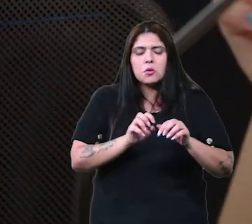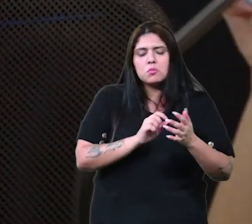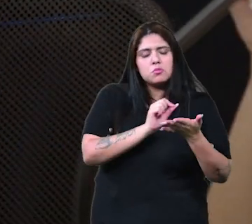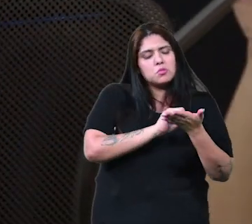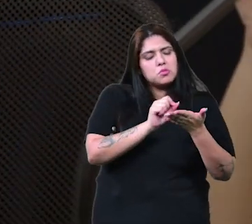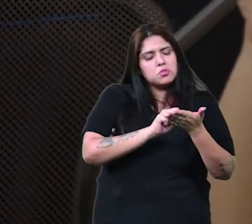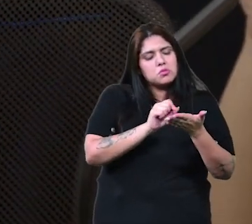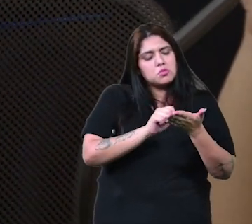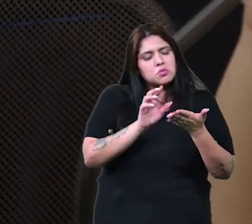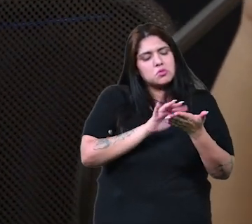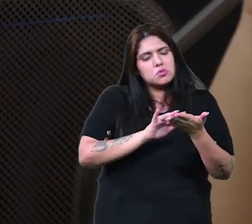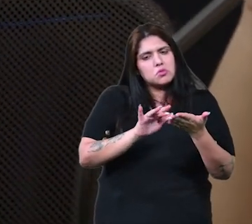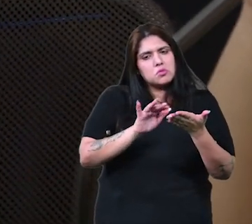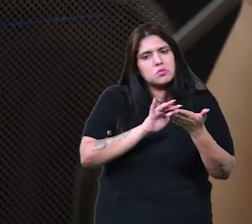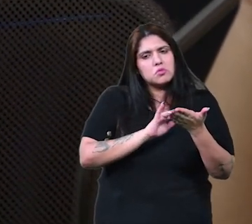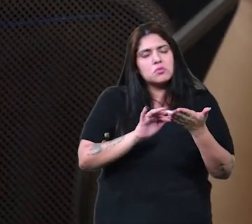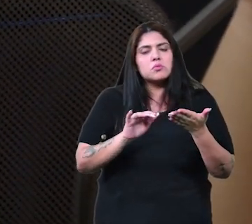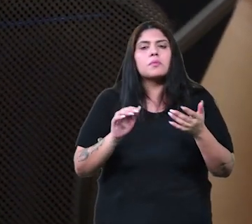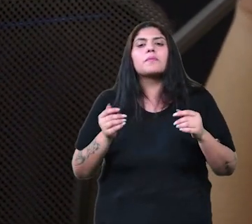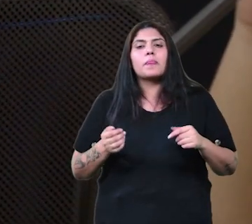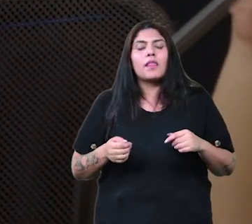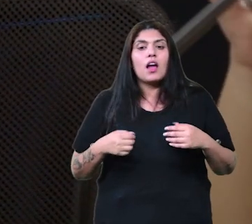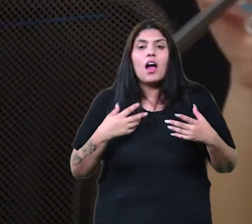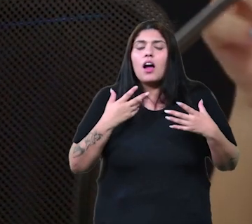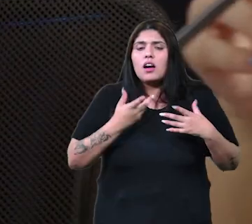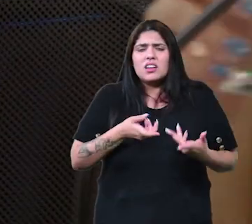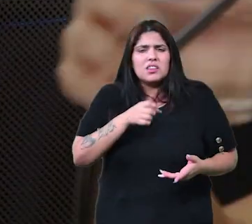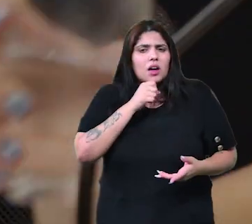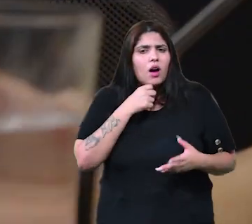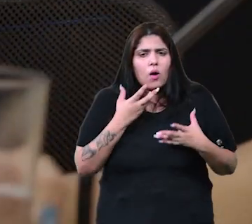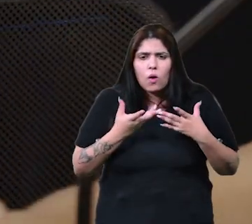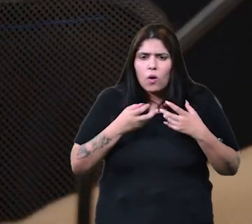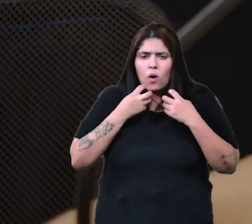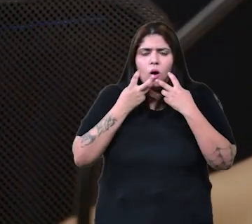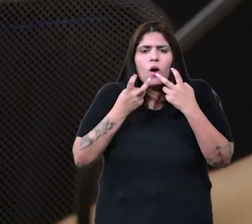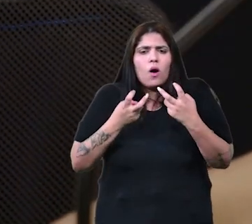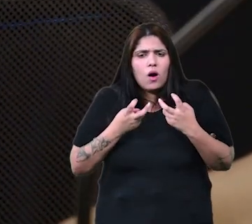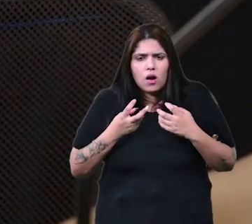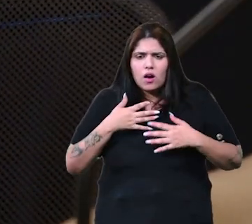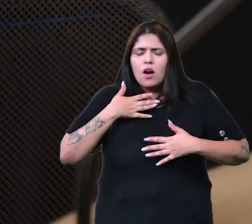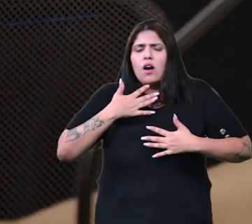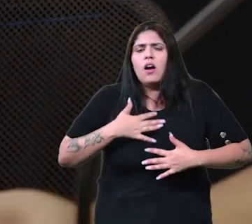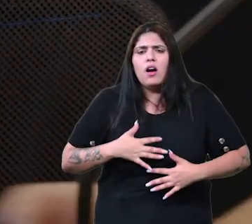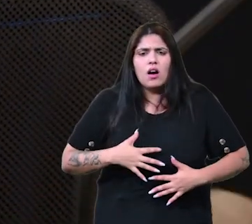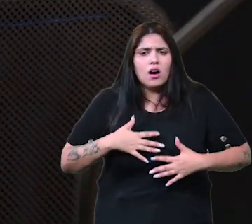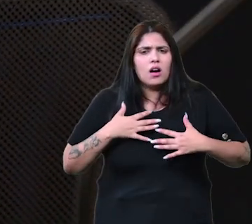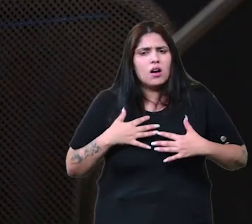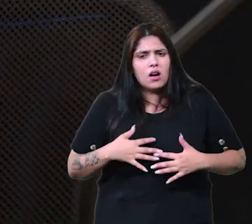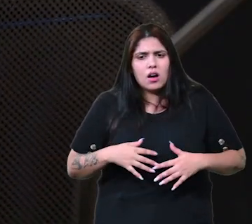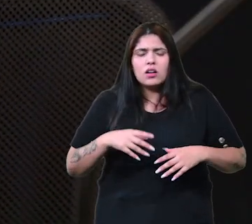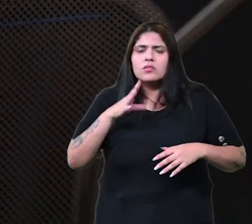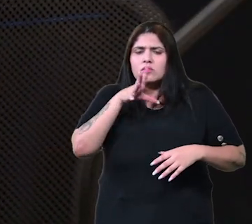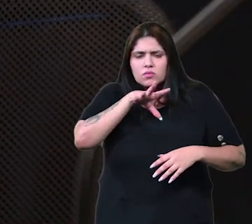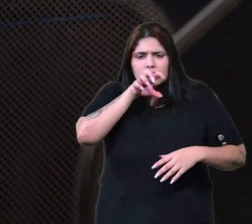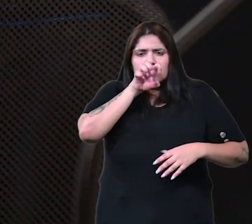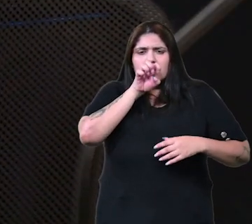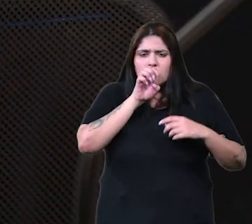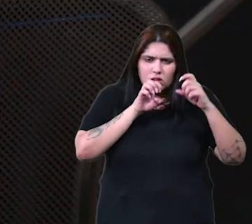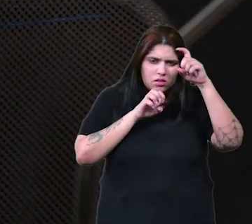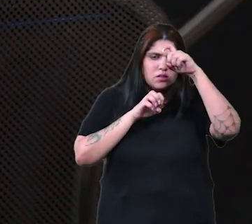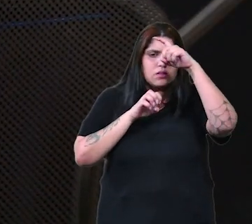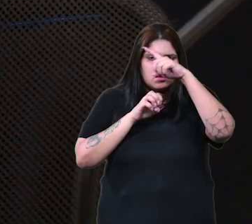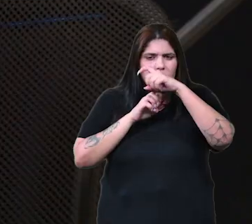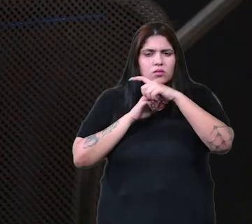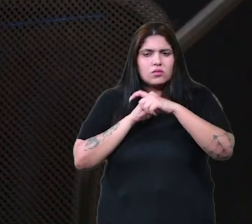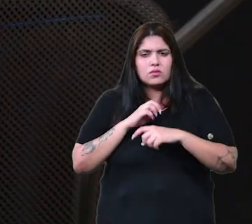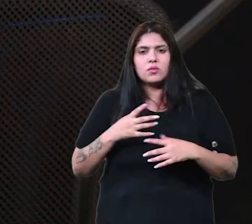ela estava falando de forma, né, ofegante, respirando com dificuldade, enfim, passando as informações no balcão de